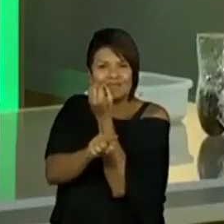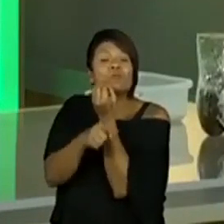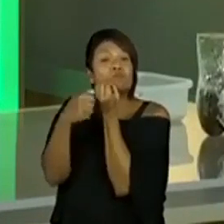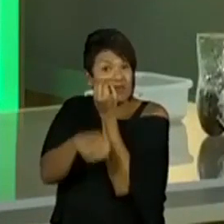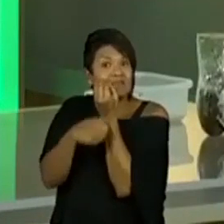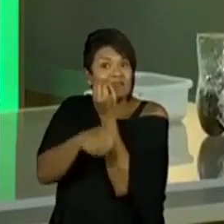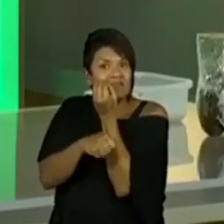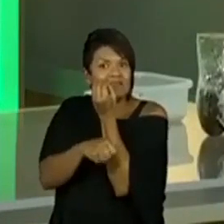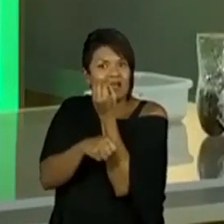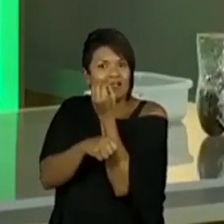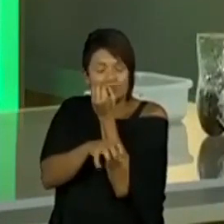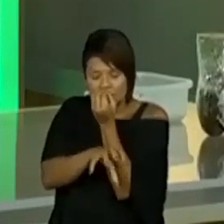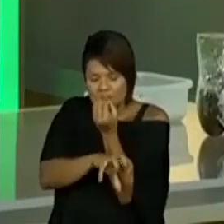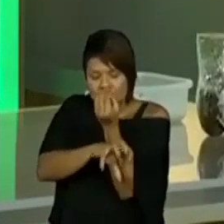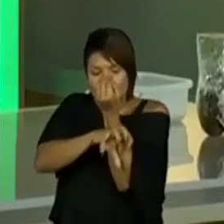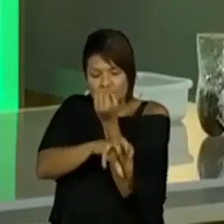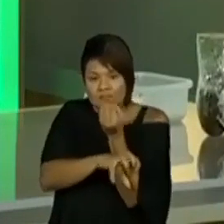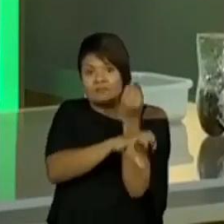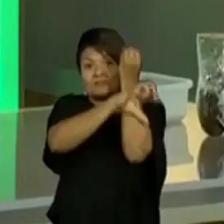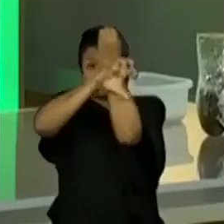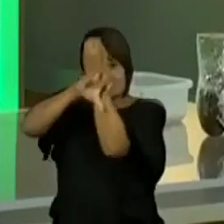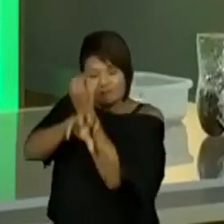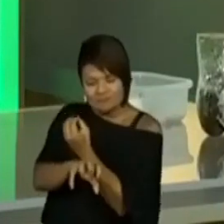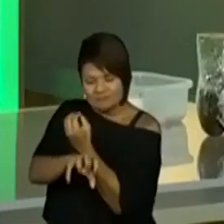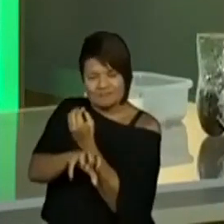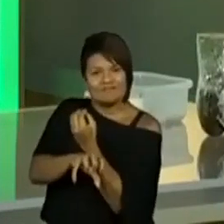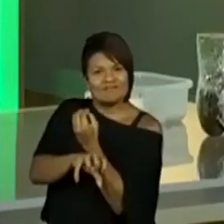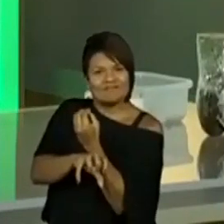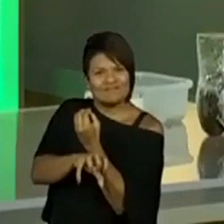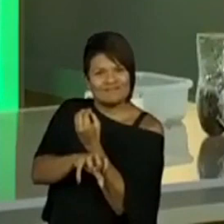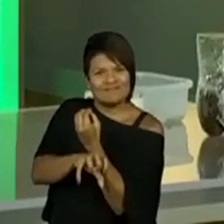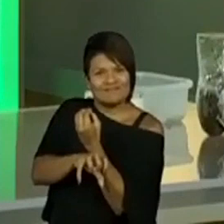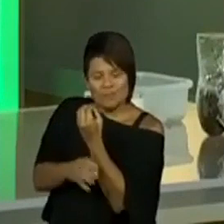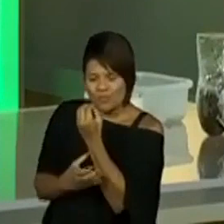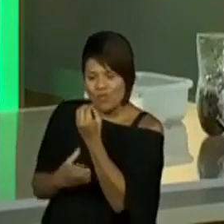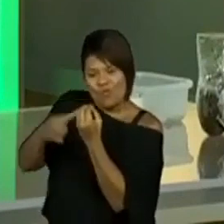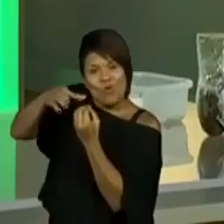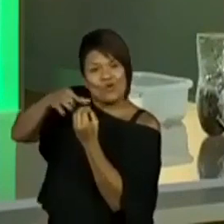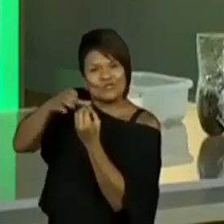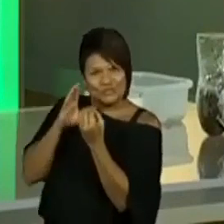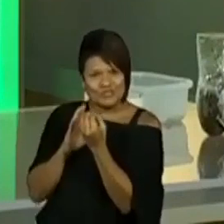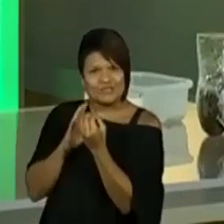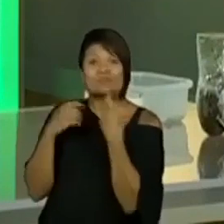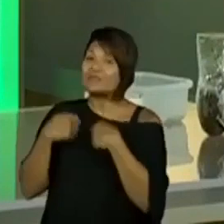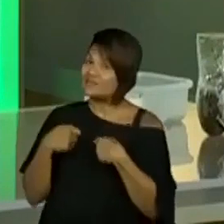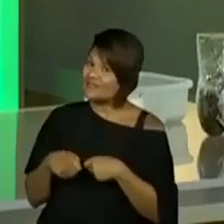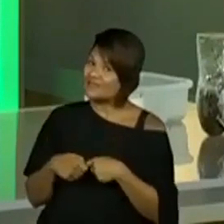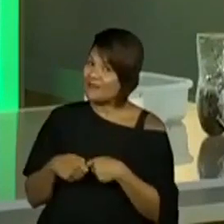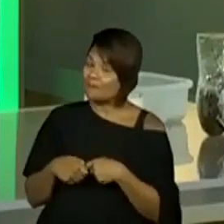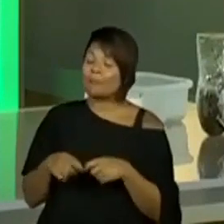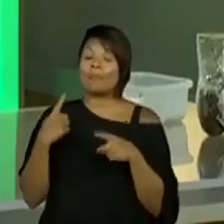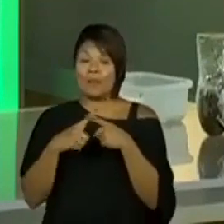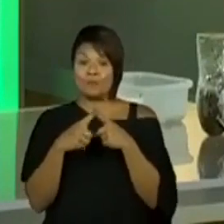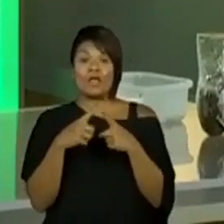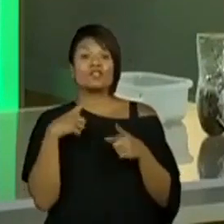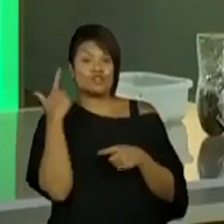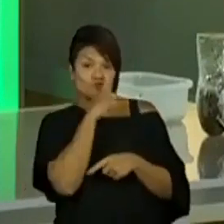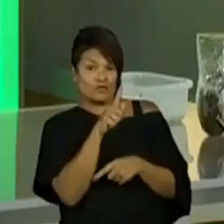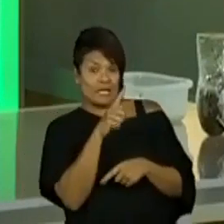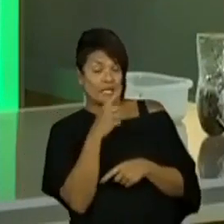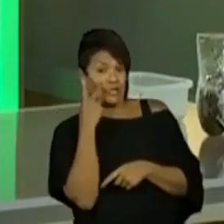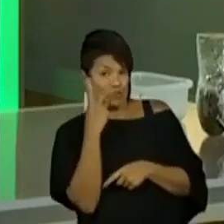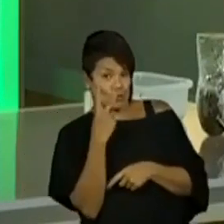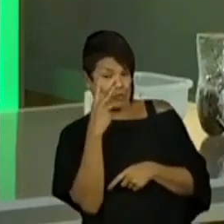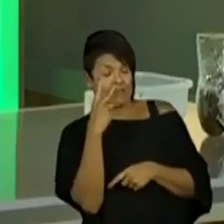A gente acaba conseguindo mostrar com essa atividade 2 experiências diferentes. Uma que é o desenvolvimento